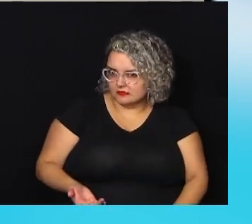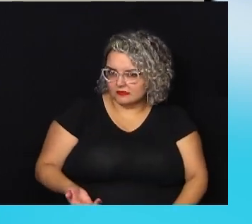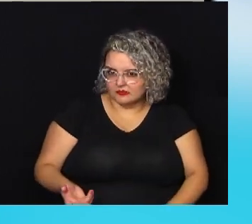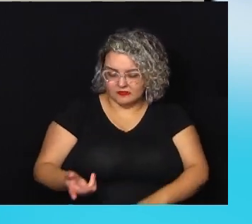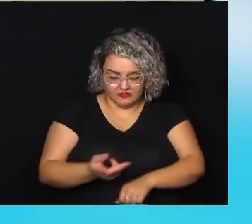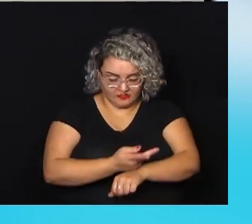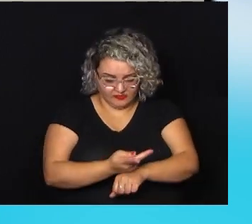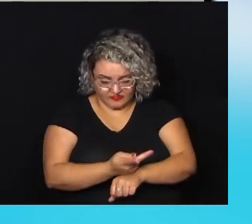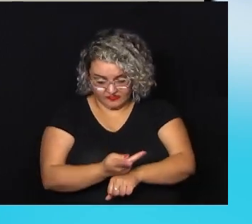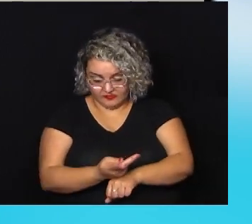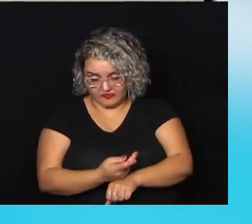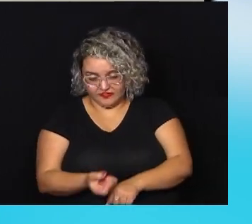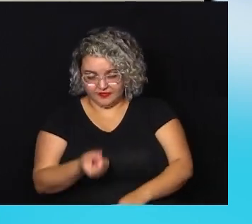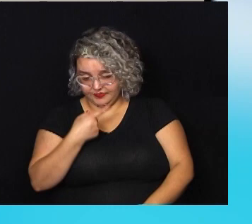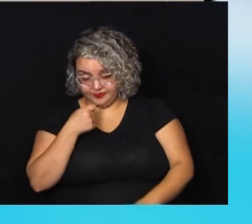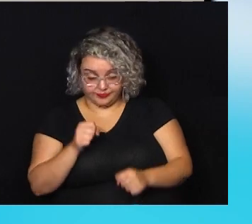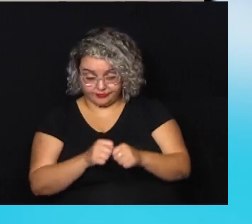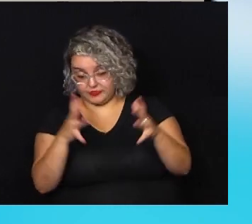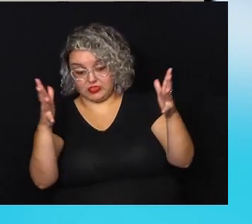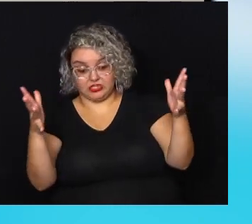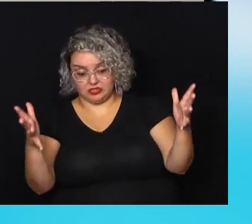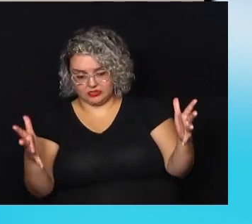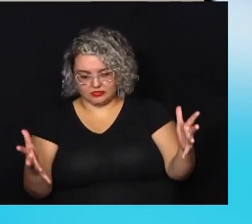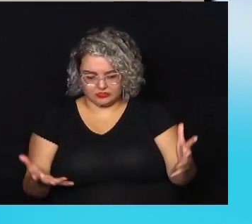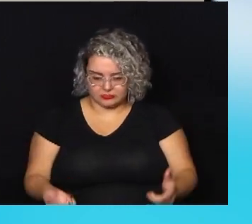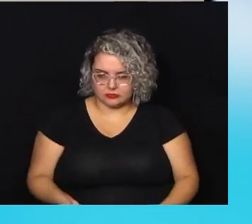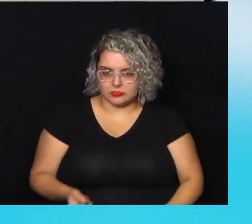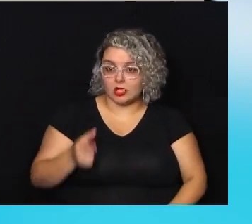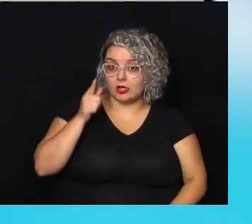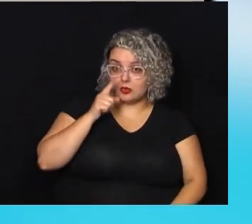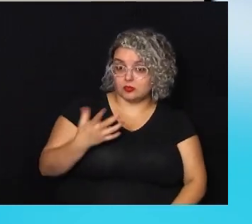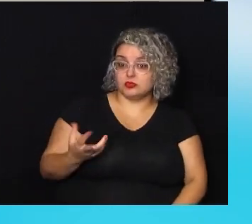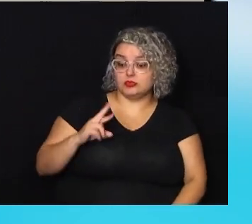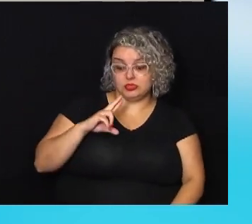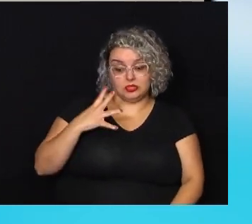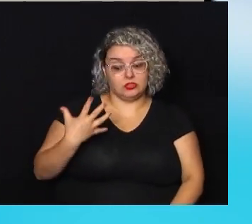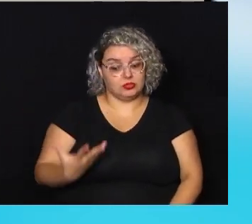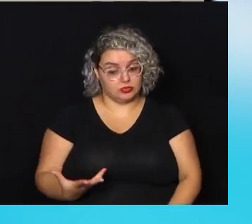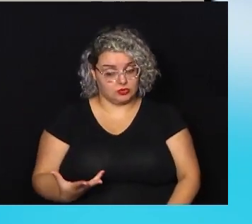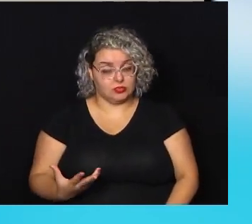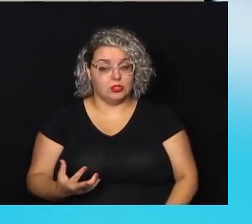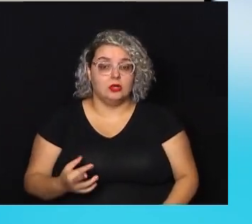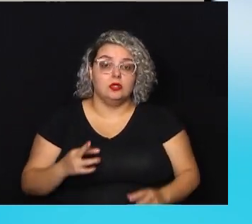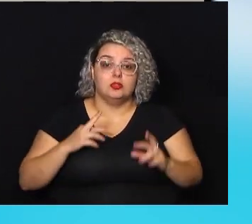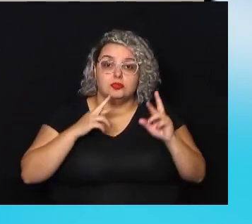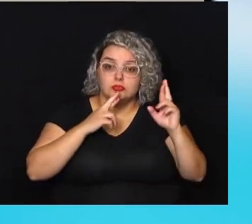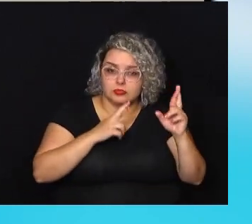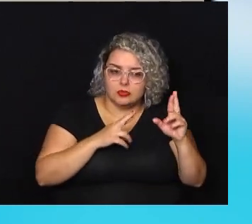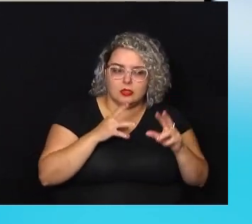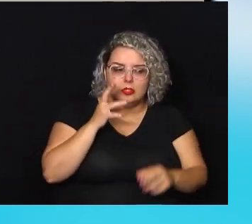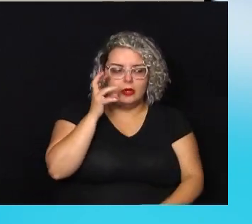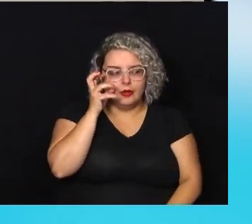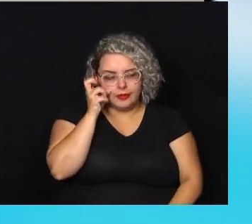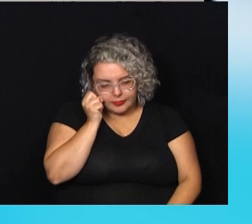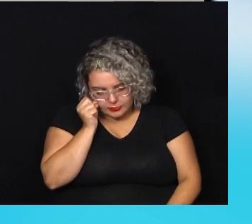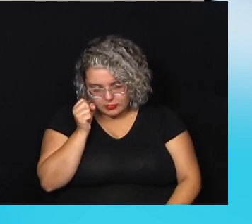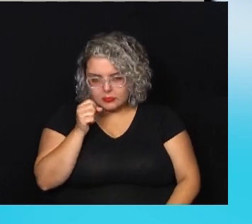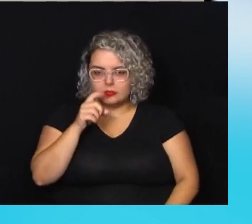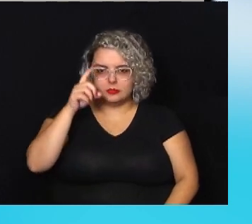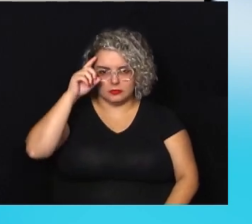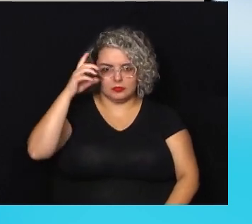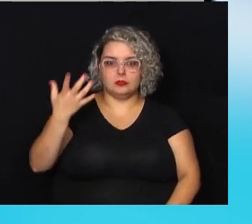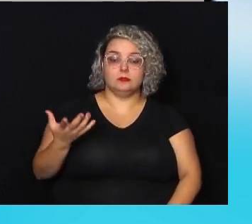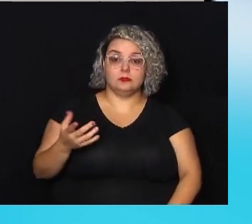sempre medicalizar, ou seja, sempre buscar um remédio milagroso ou uma fórmula mágica para que a gente consiga resolver a questão